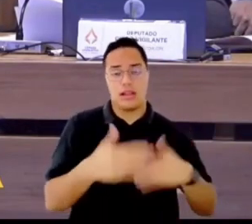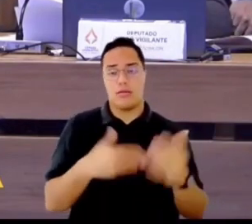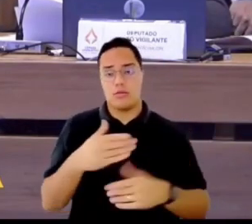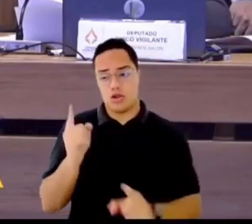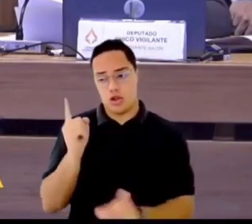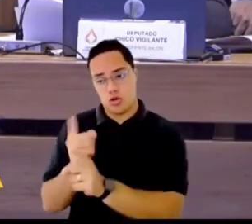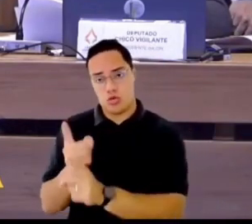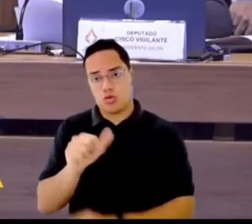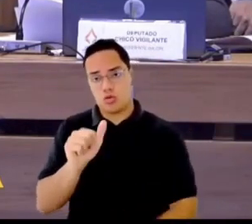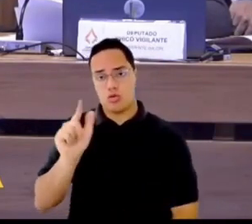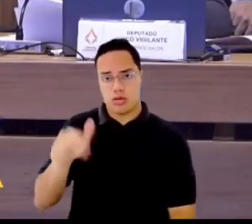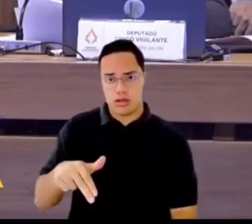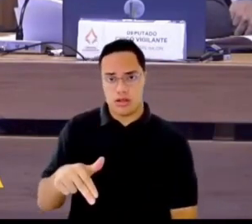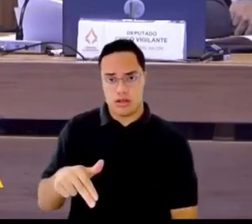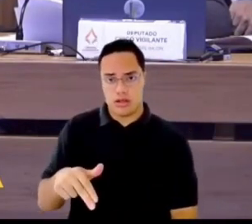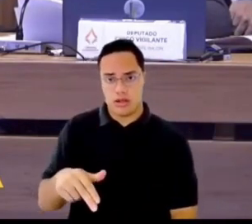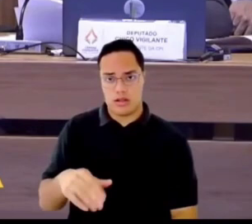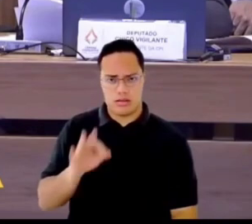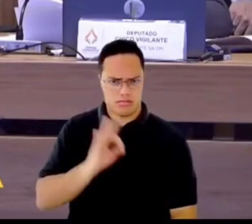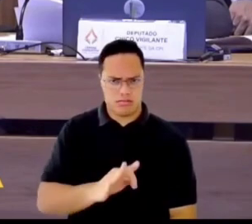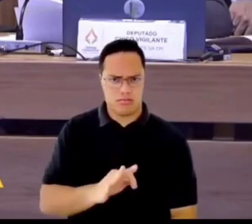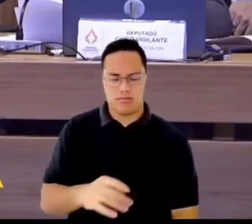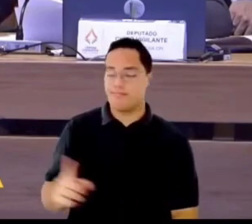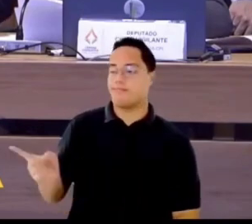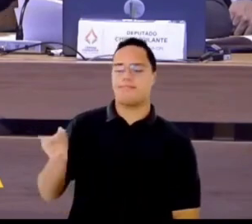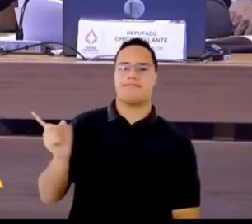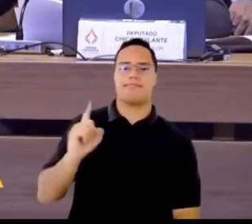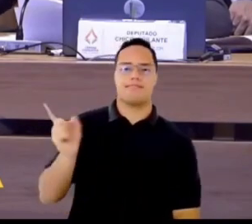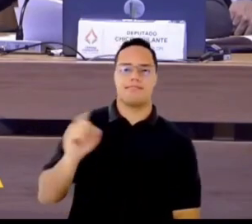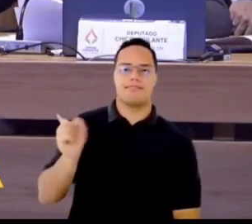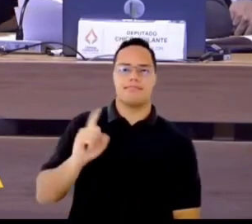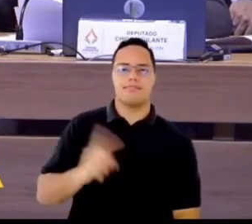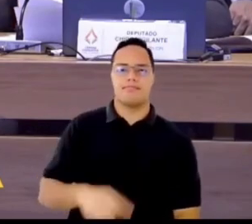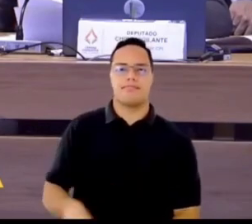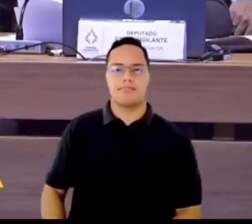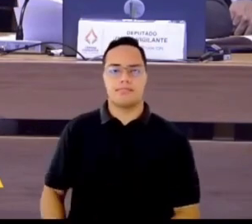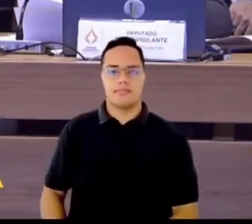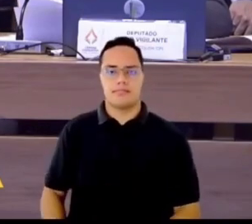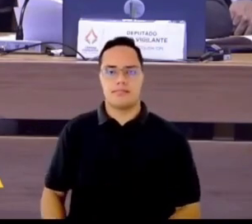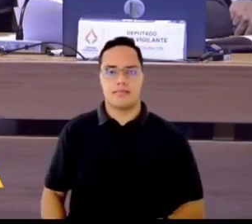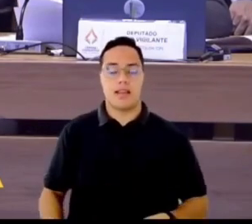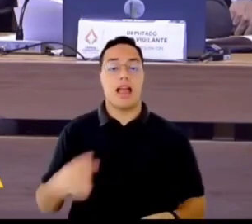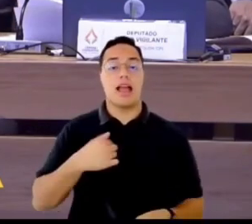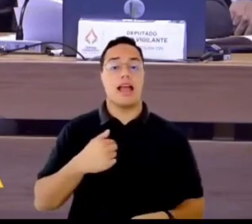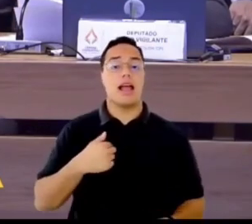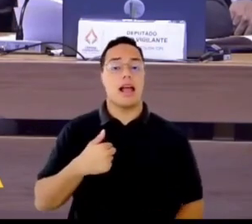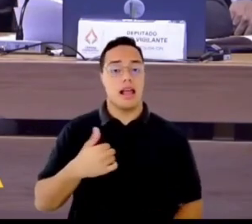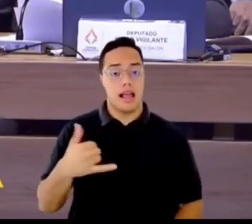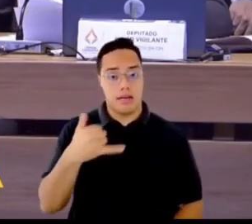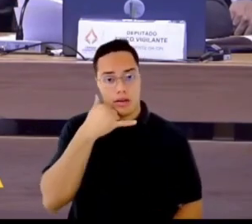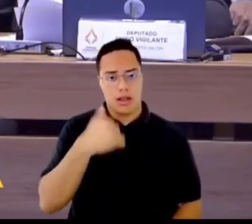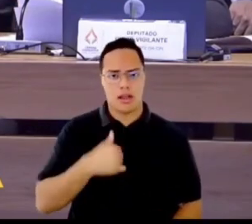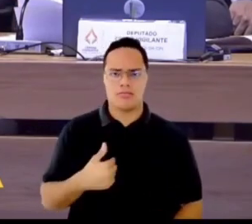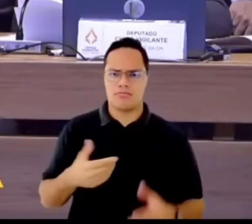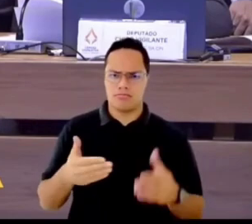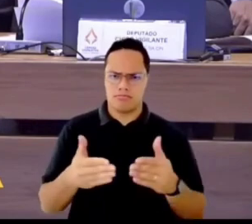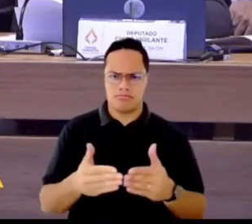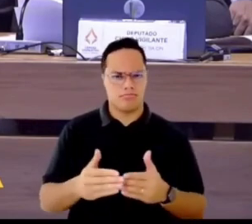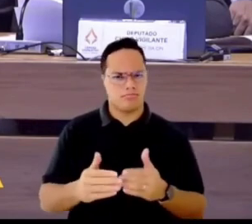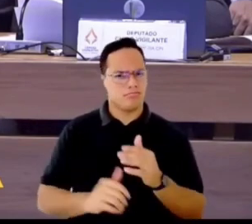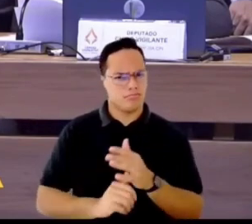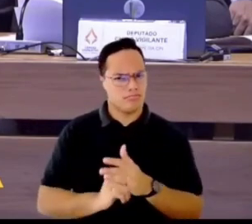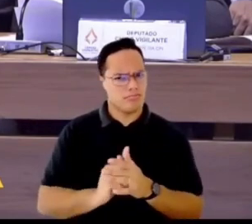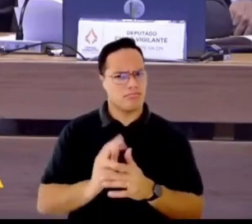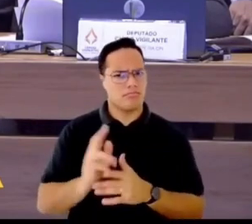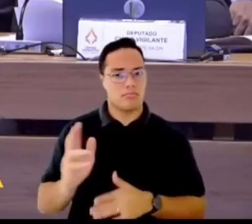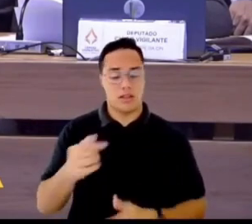eu estava lá. Sim. Ele me ligou. Sim, senhor. Né? E aí insistiu, eu pedi várias vezes que ele